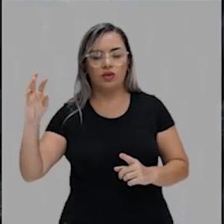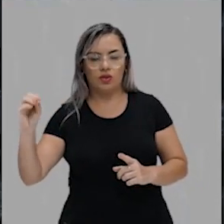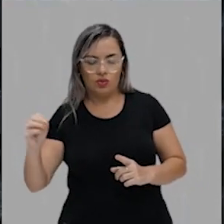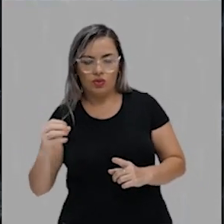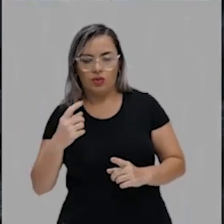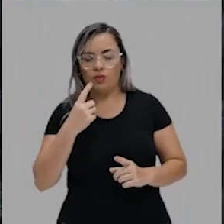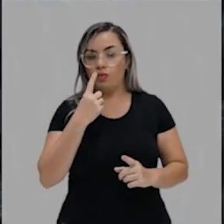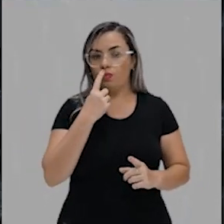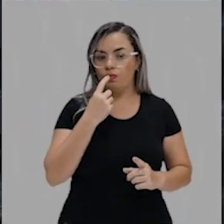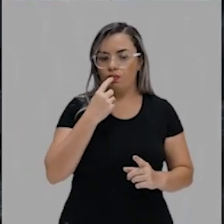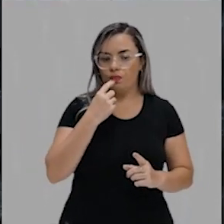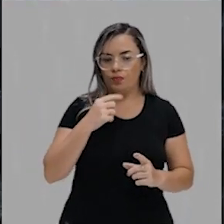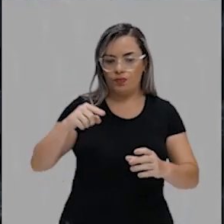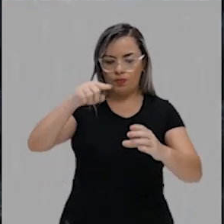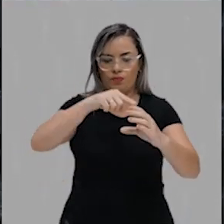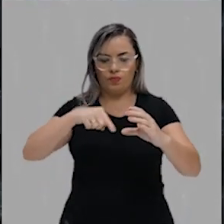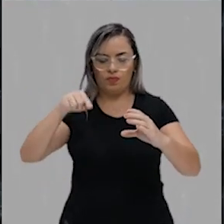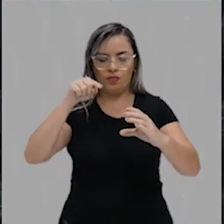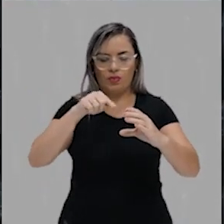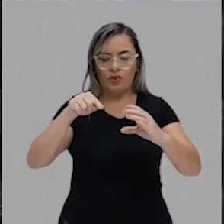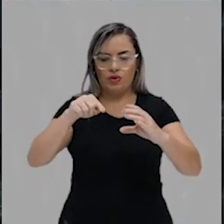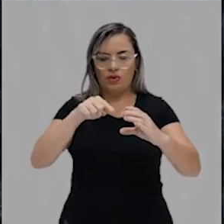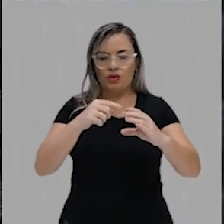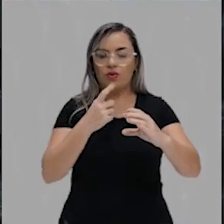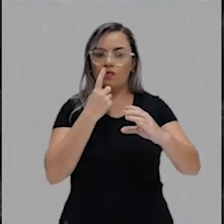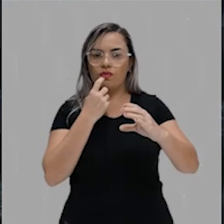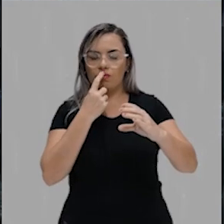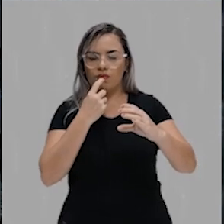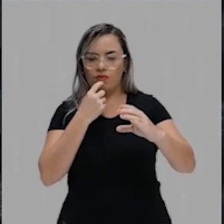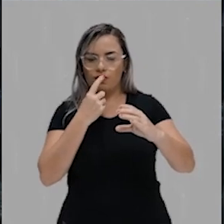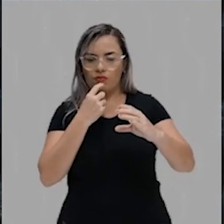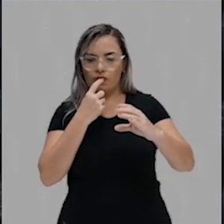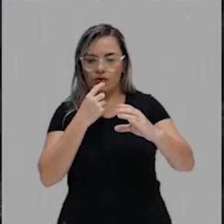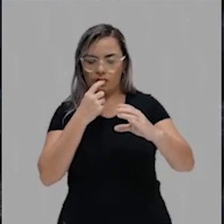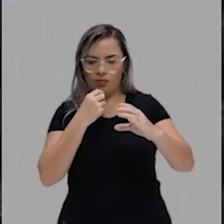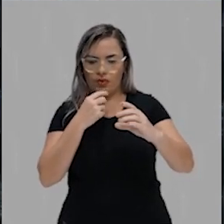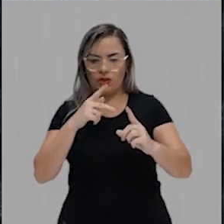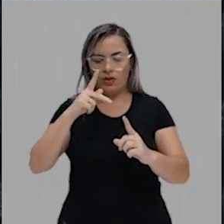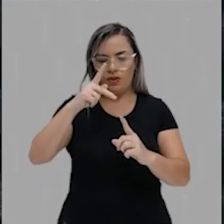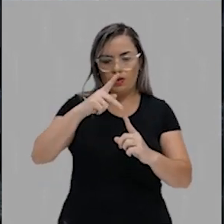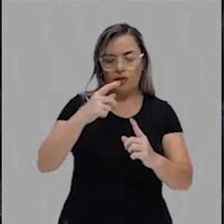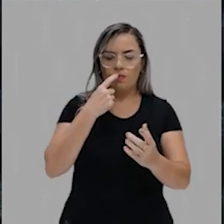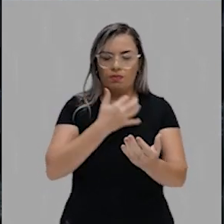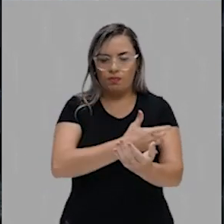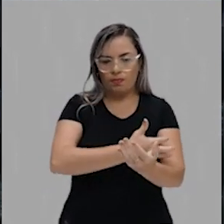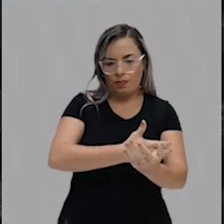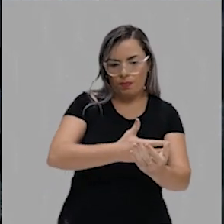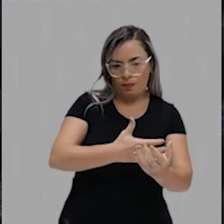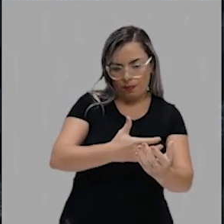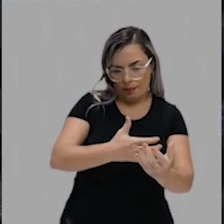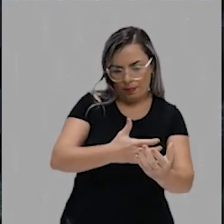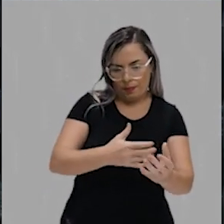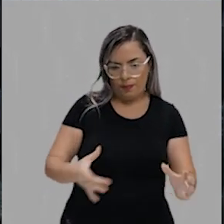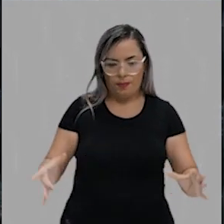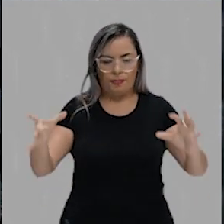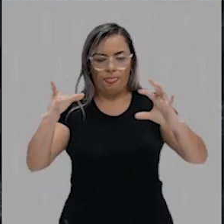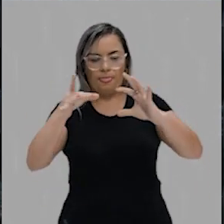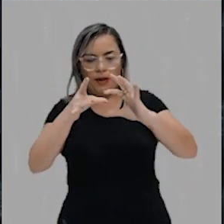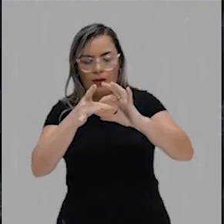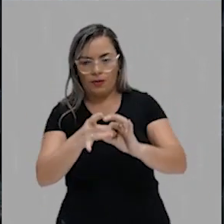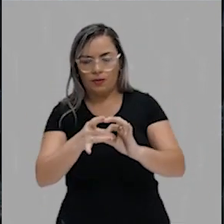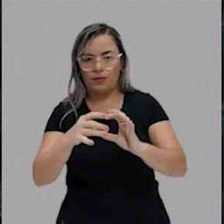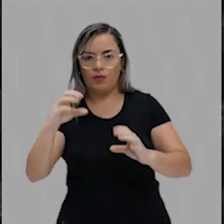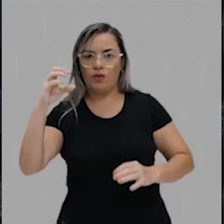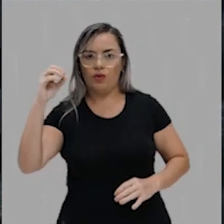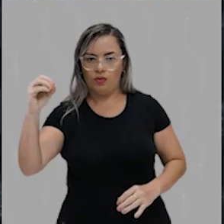vermelho chamado hemoglobina. Essa hemoglobina, ela se associa com o oxigênio ou